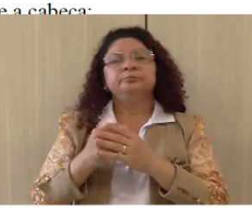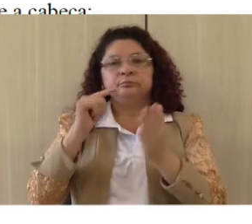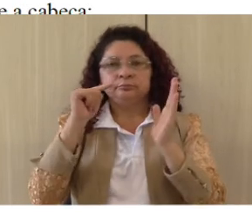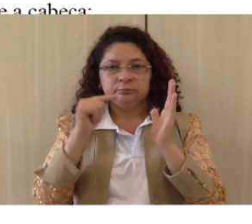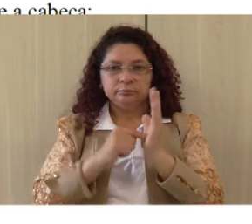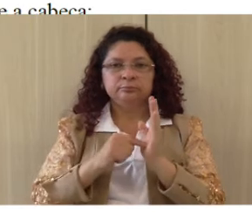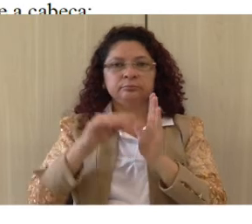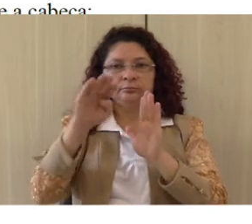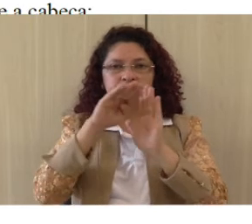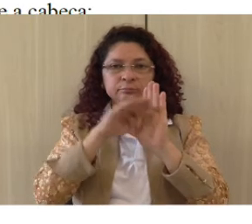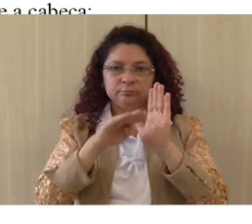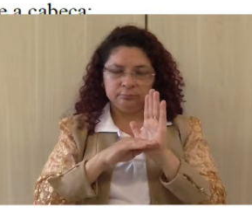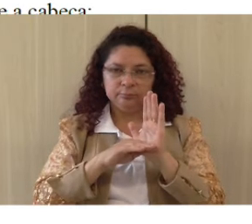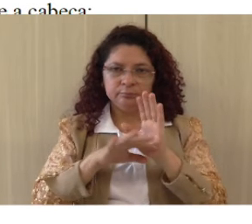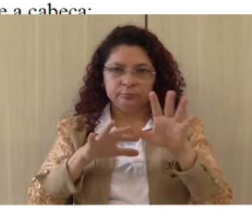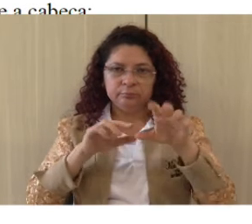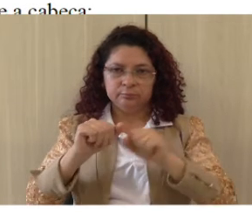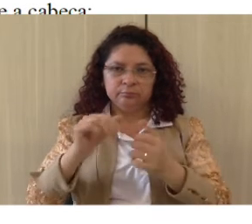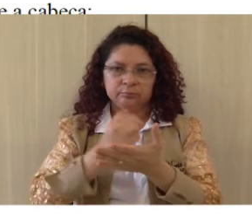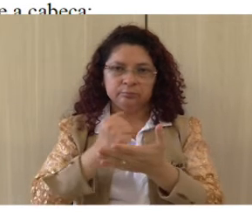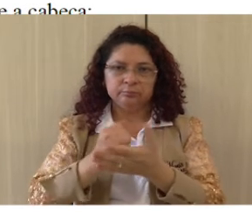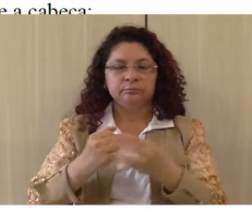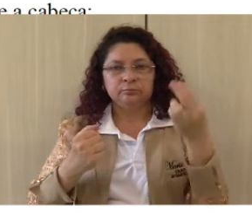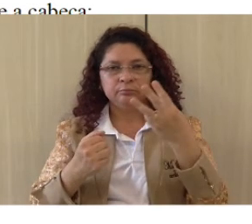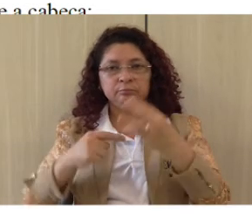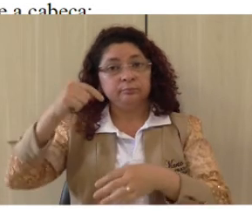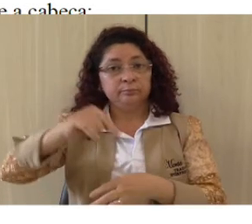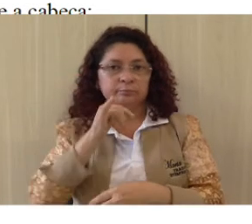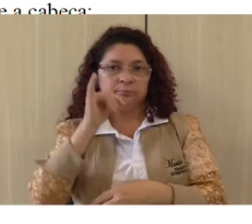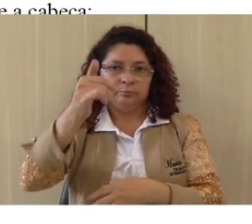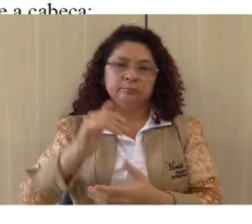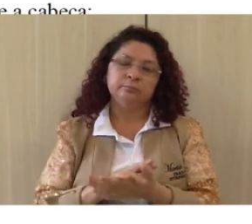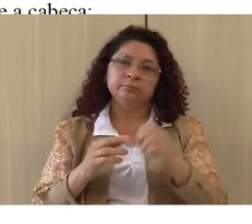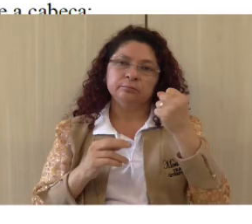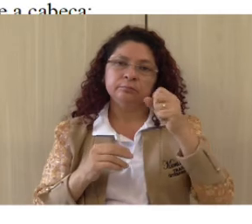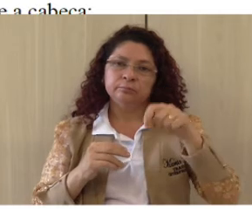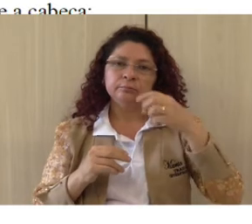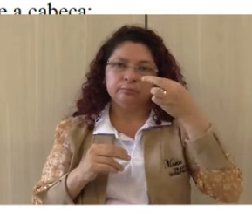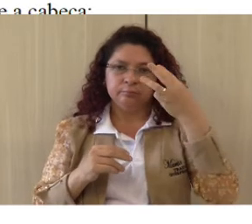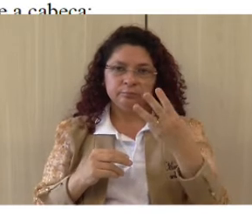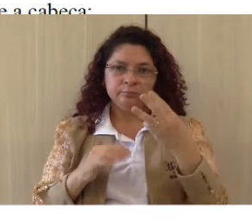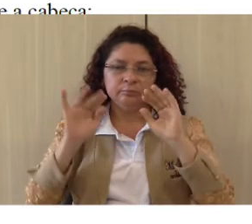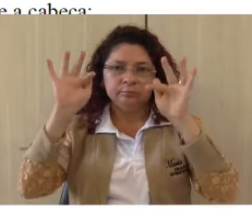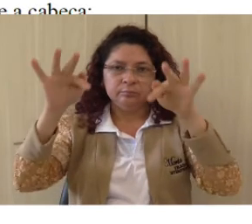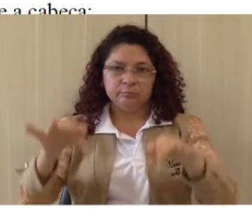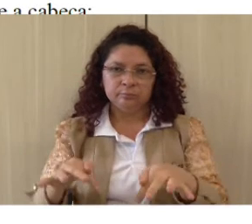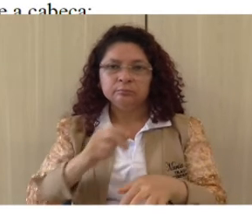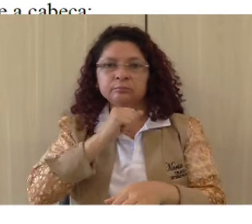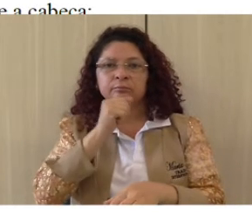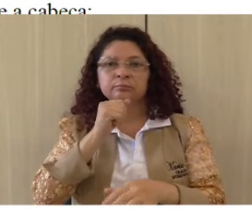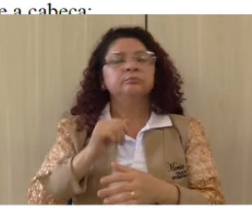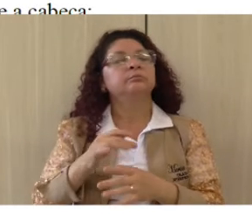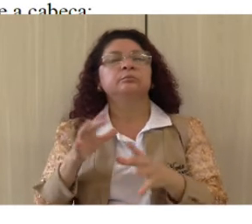pontuações estabelecidas no anexo 3 deste edital. Item 8.3. A nota final da entrevista será